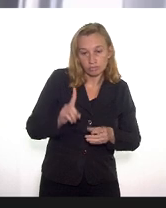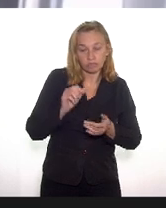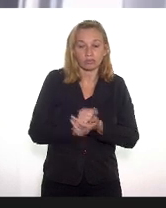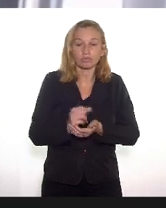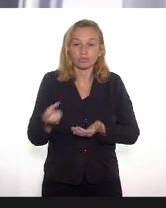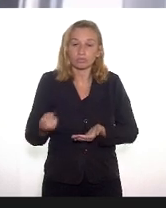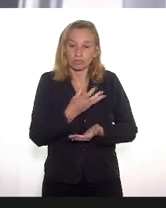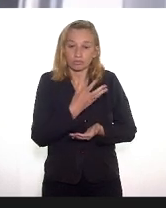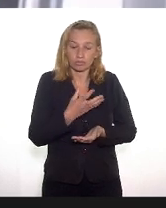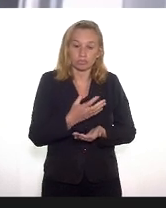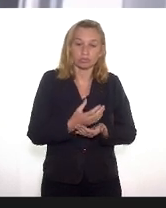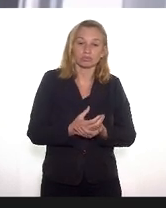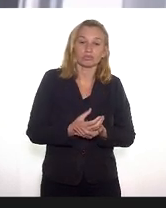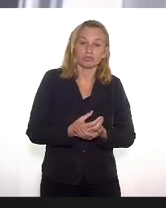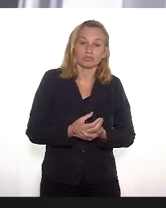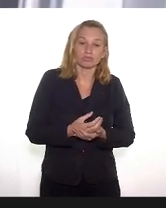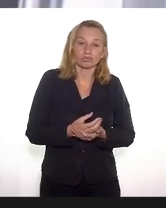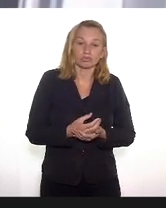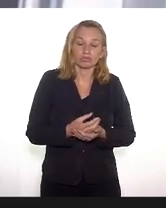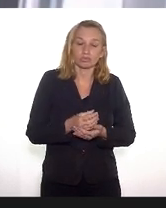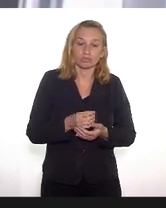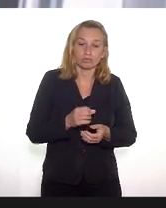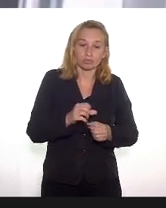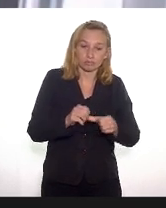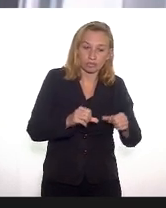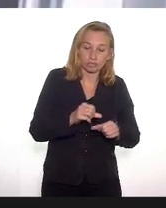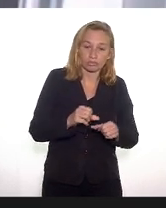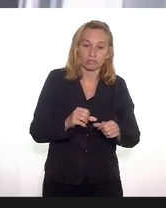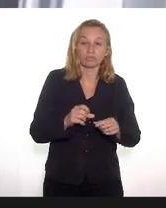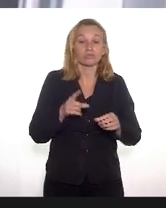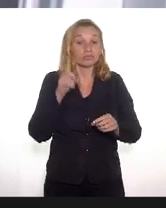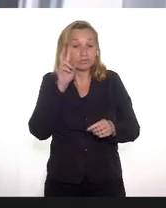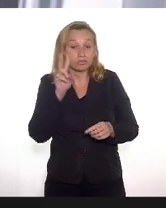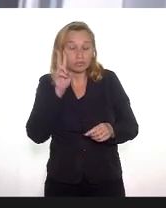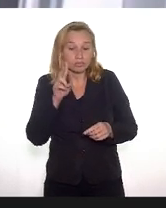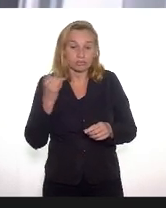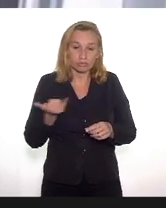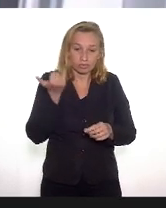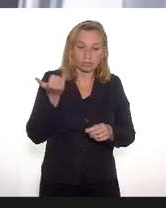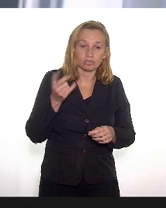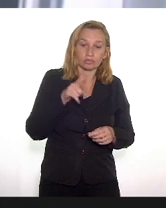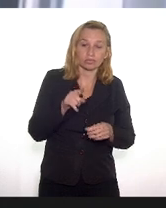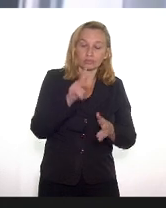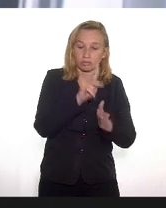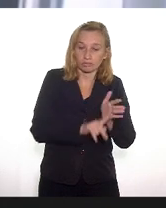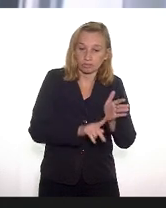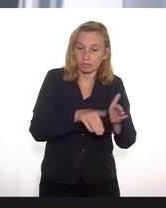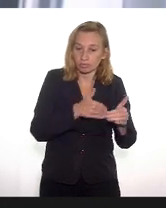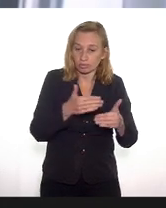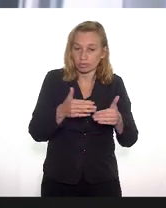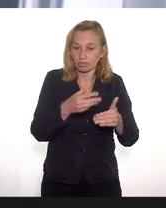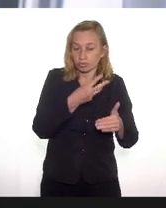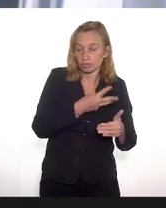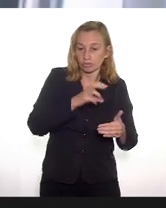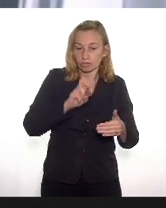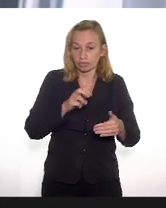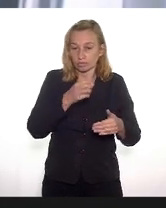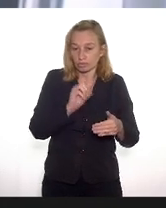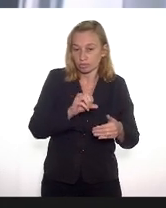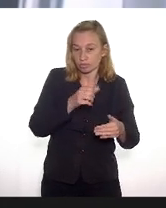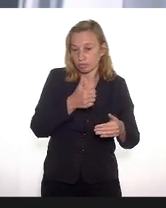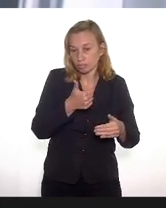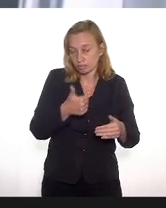uma nova rodada com o conselho diretor, embora seja importante lembrar que esse projeto, o 3501 de